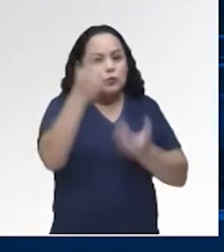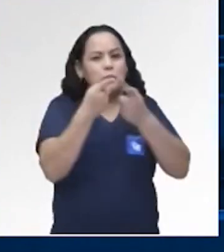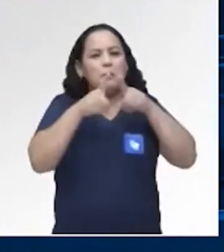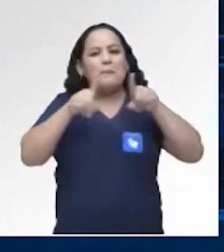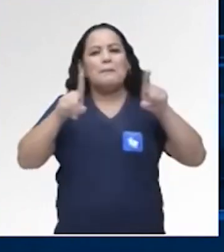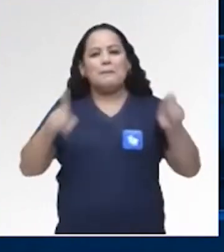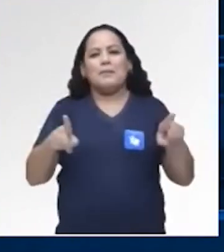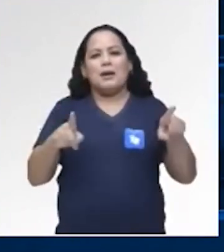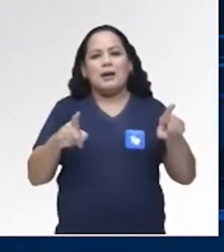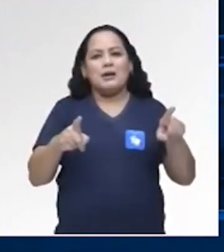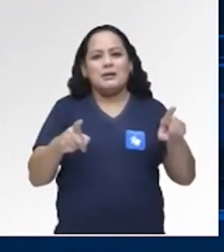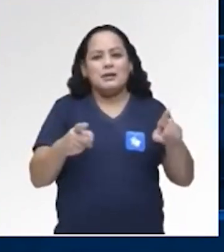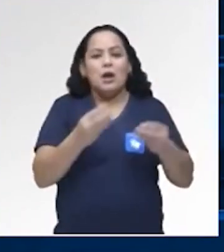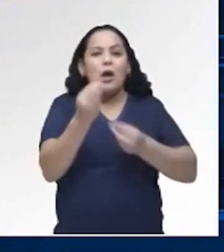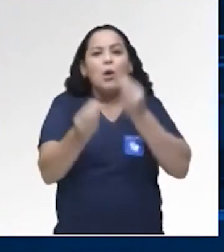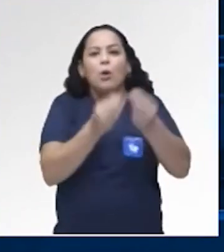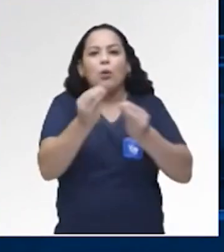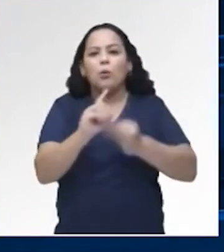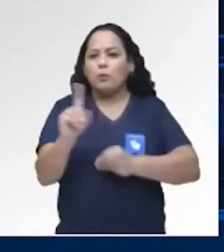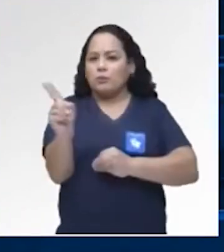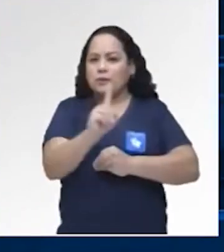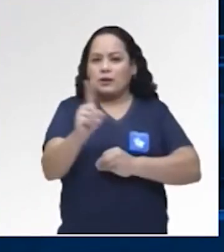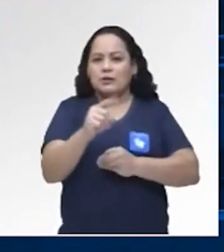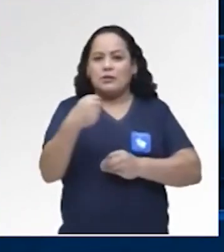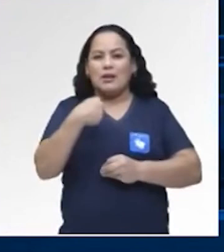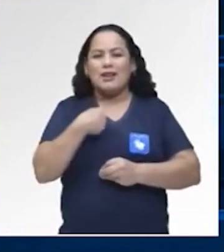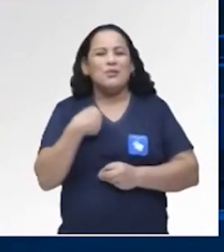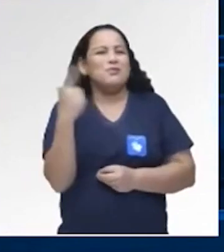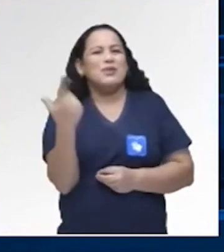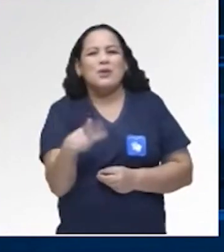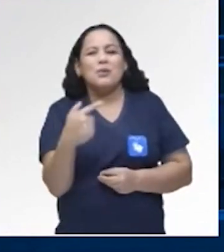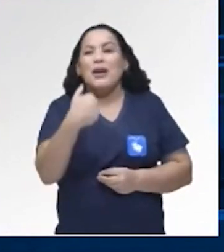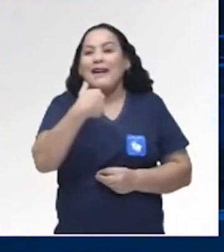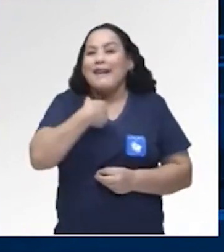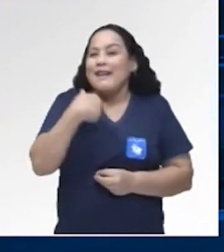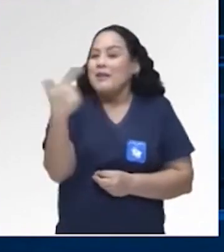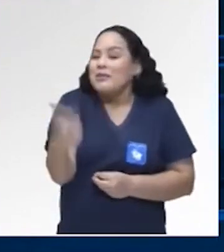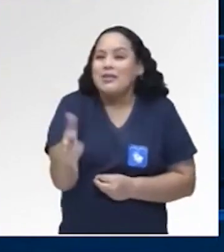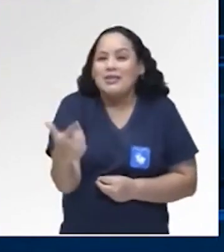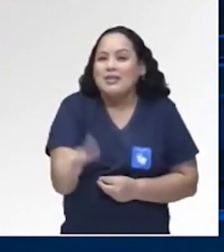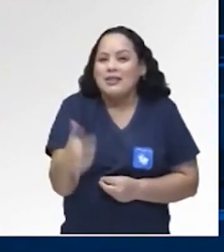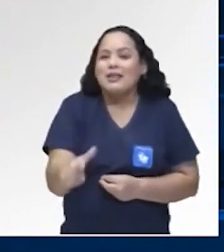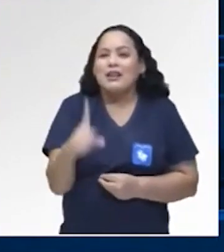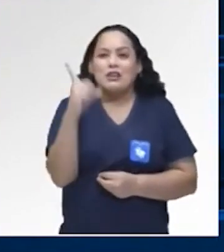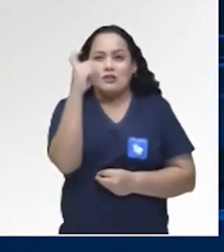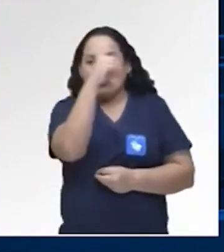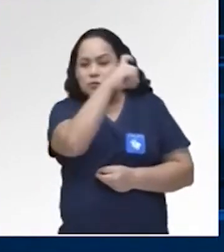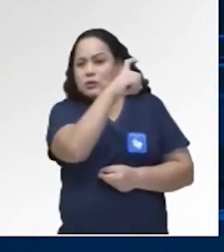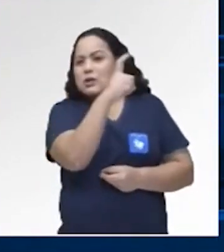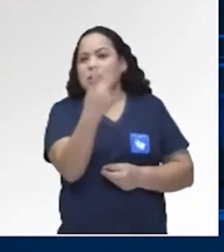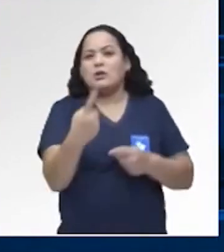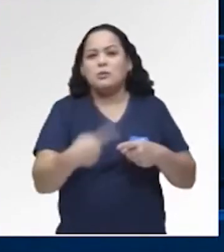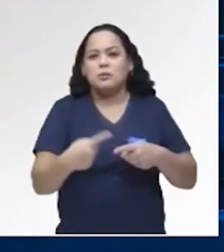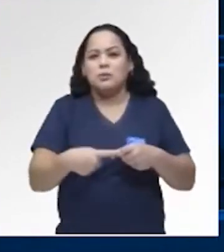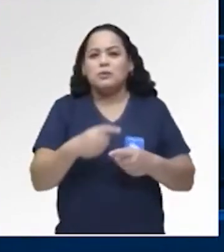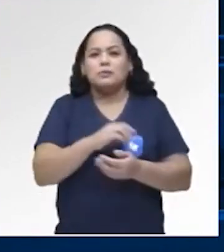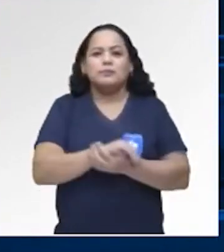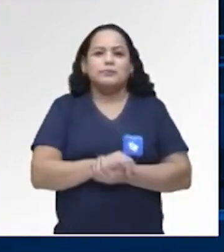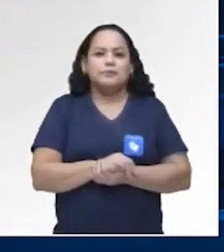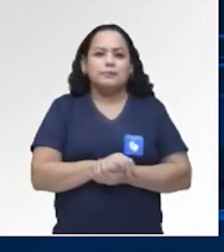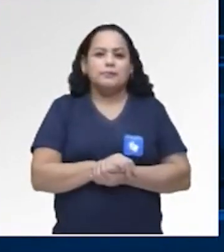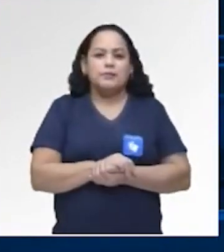que na forma negativa. Eu não vou ter, quer dizer, eu não terei nenhuma dificuldade quanto